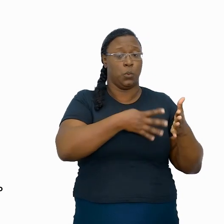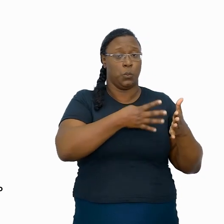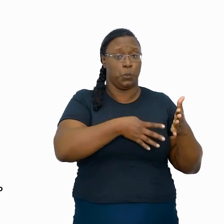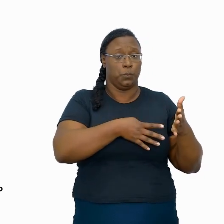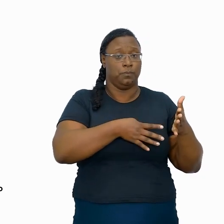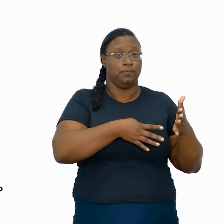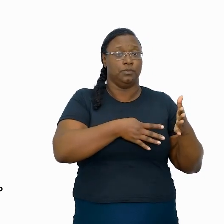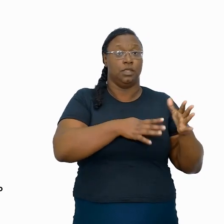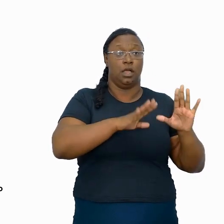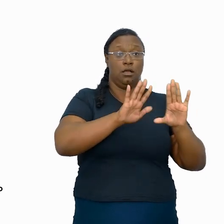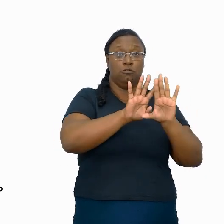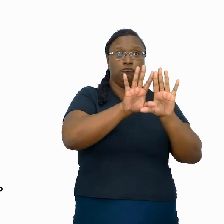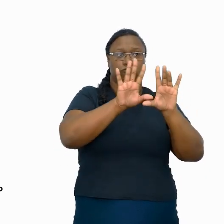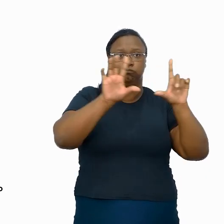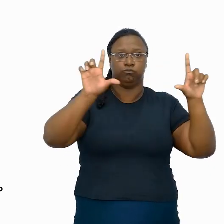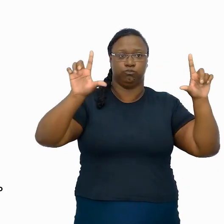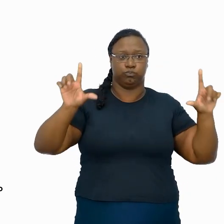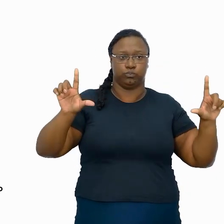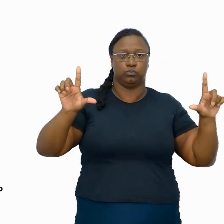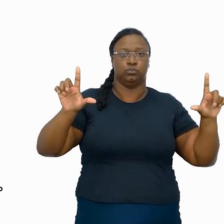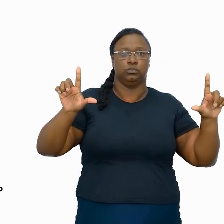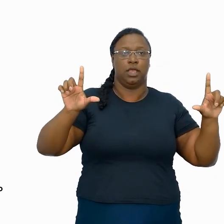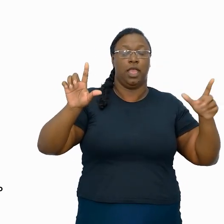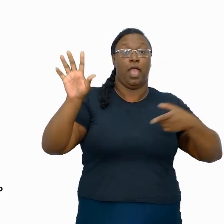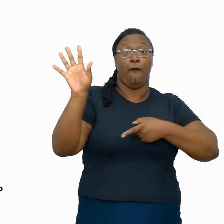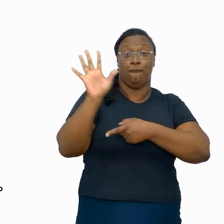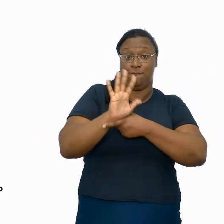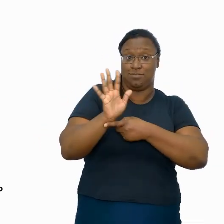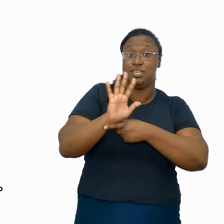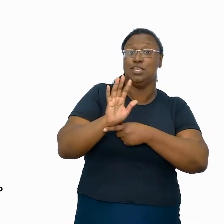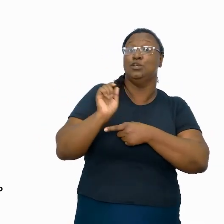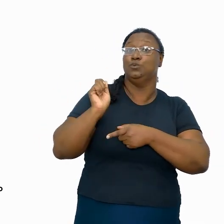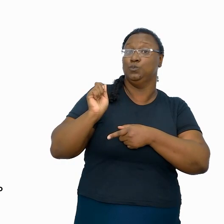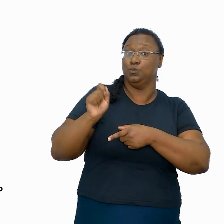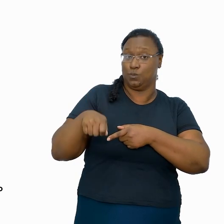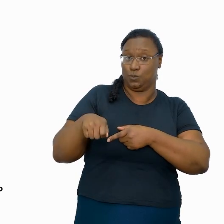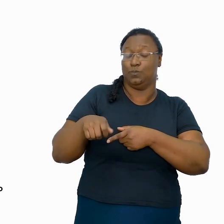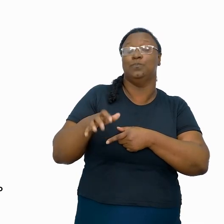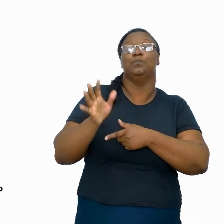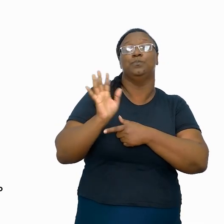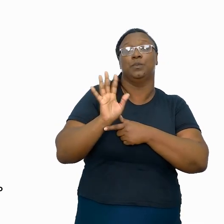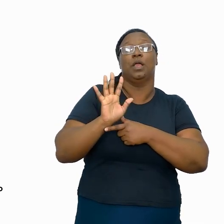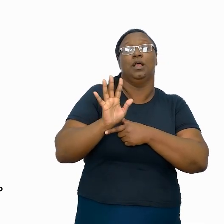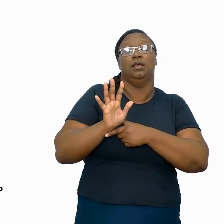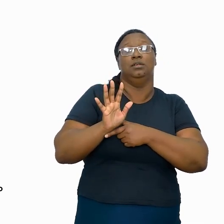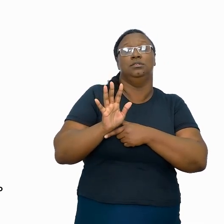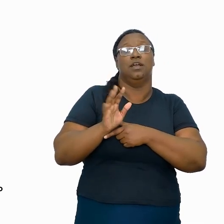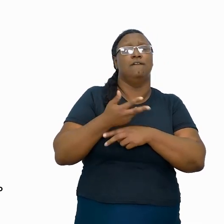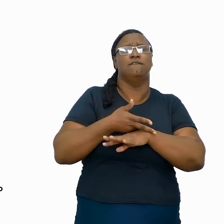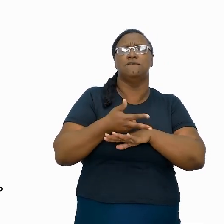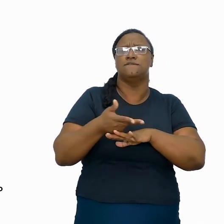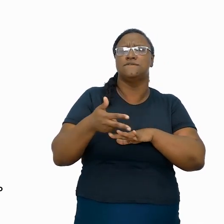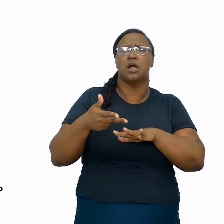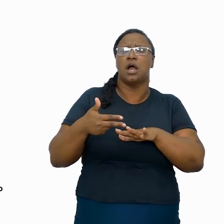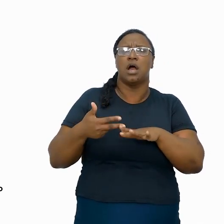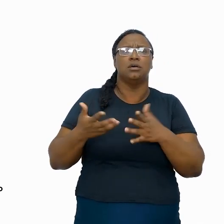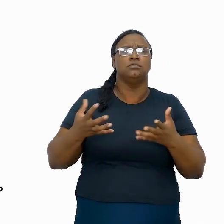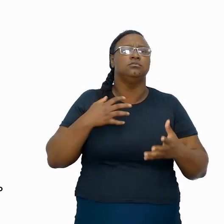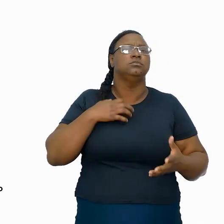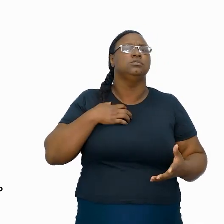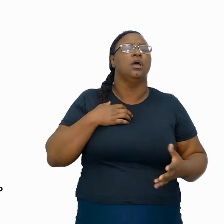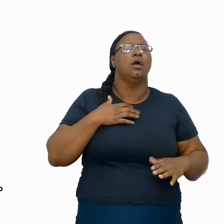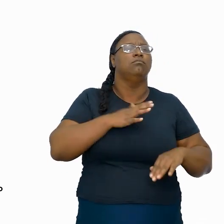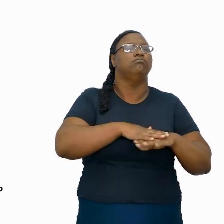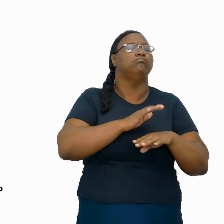ser em cartaz, pode ser com vídeo, pode ser com várias possibilidades, né,